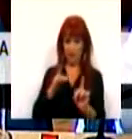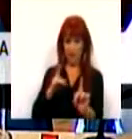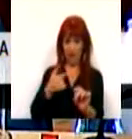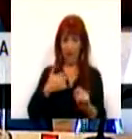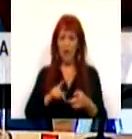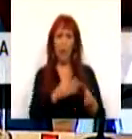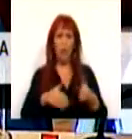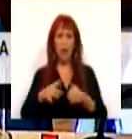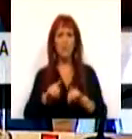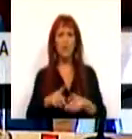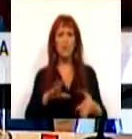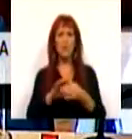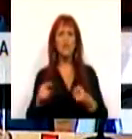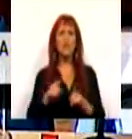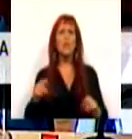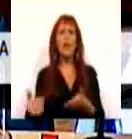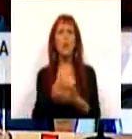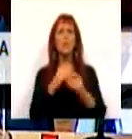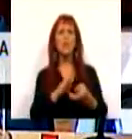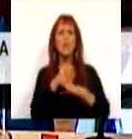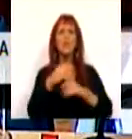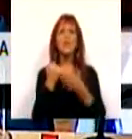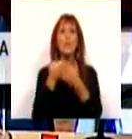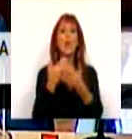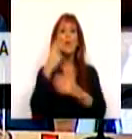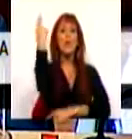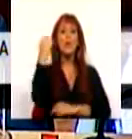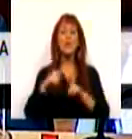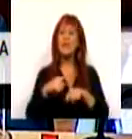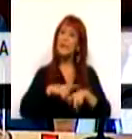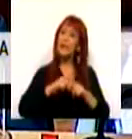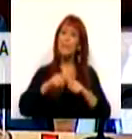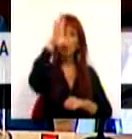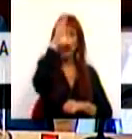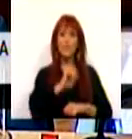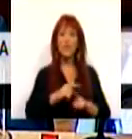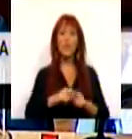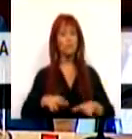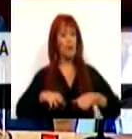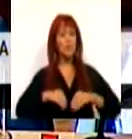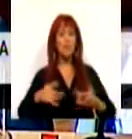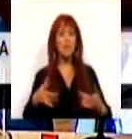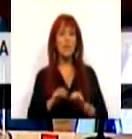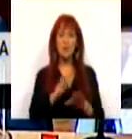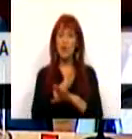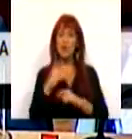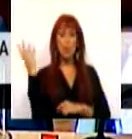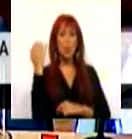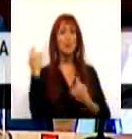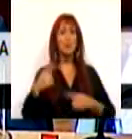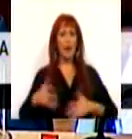representa um caminho no compromisso de recuperação continuada dos apoios às artes ao longo da legislatura que foi assumido com os agentes